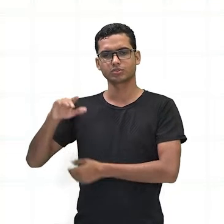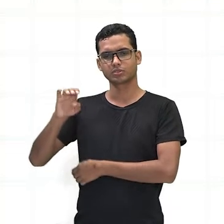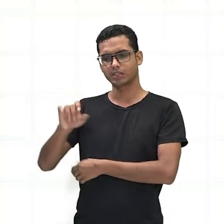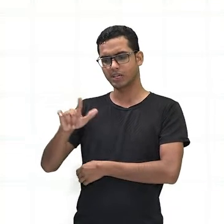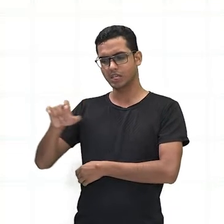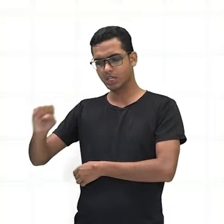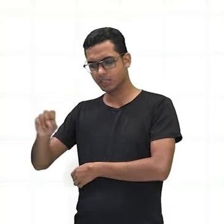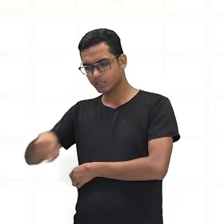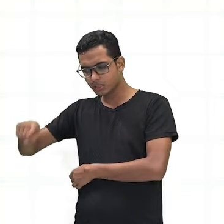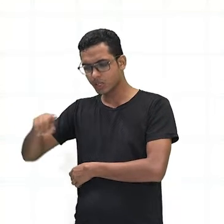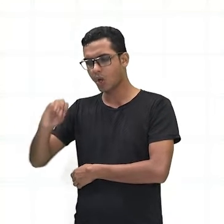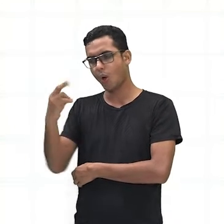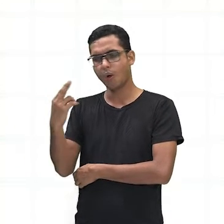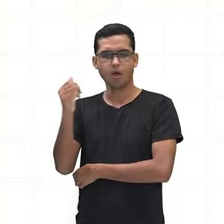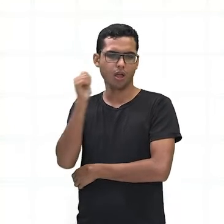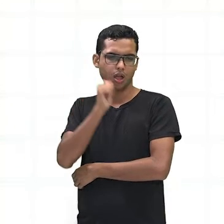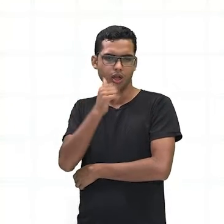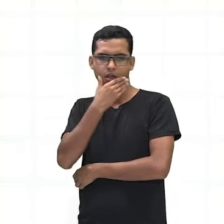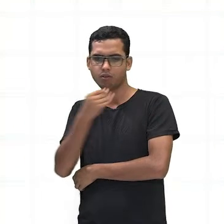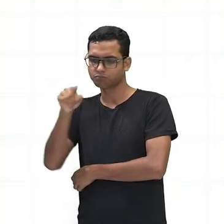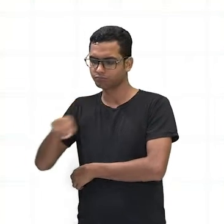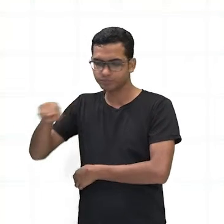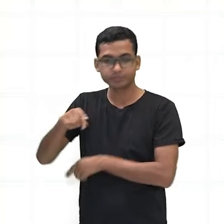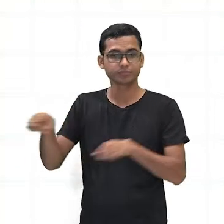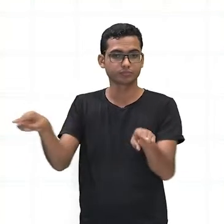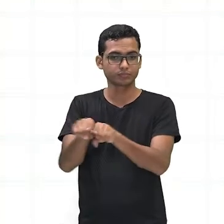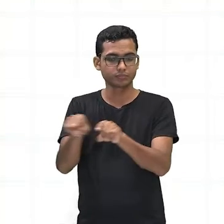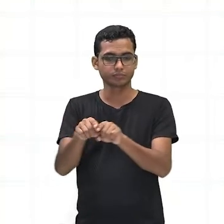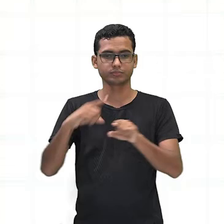é o them,